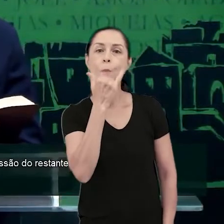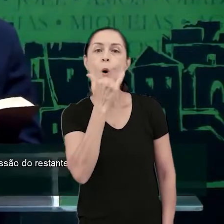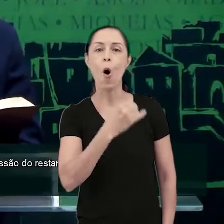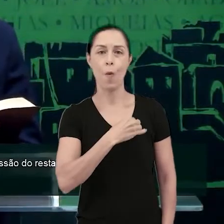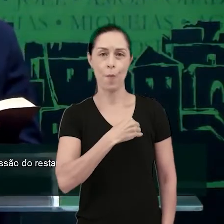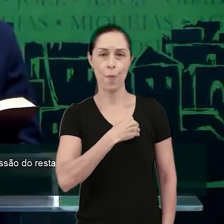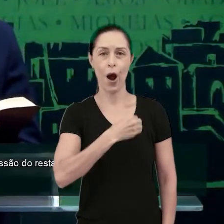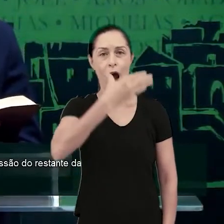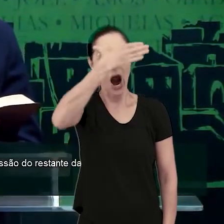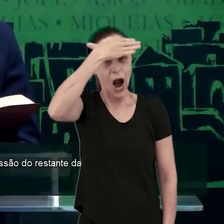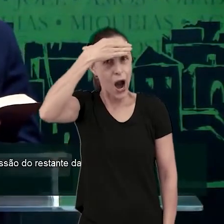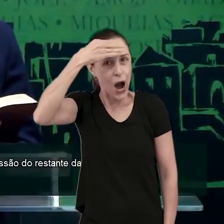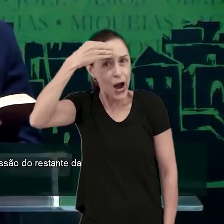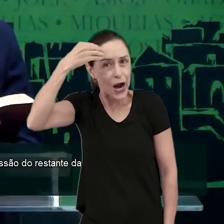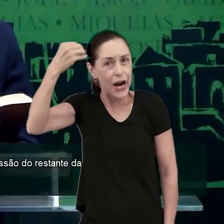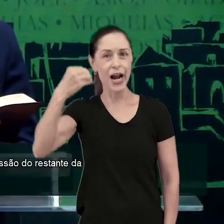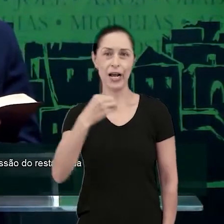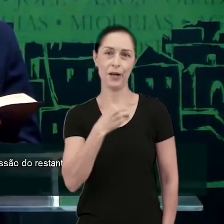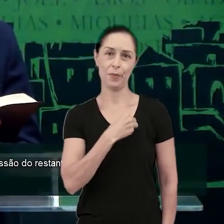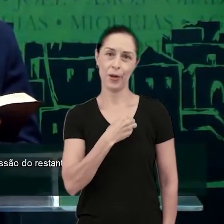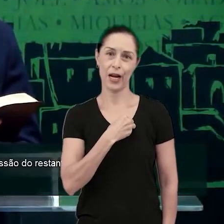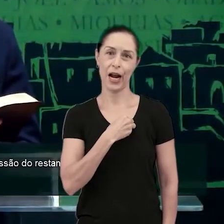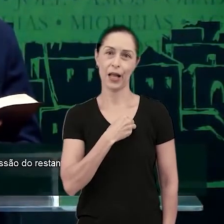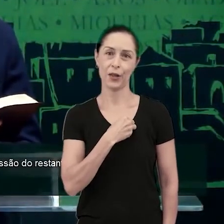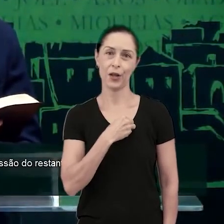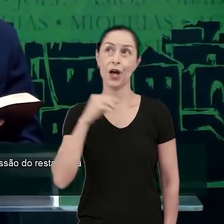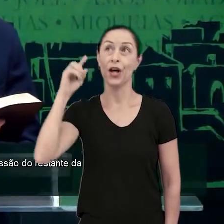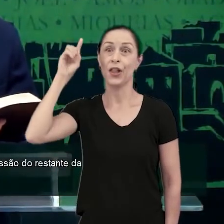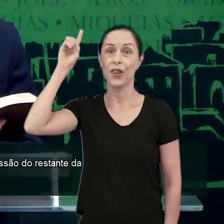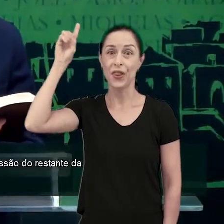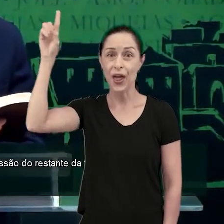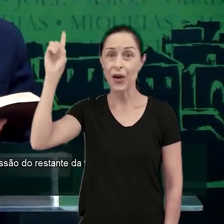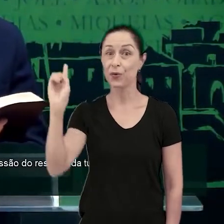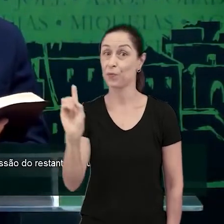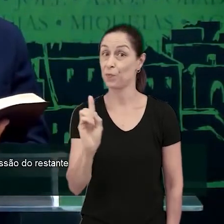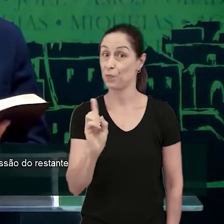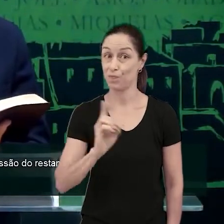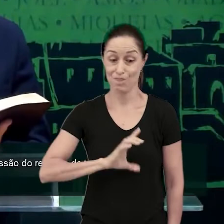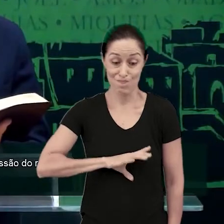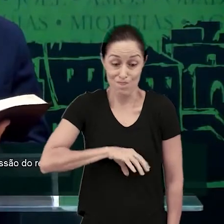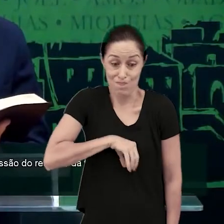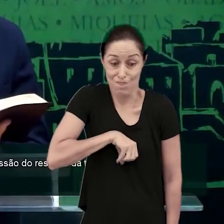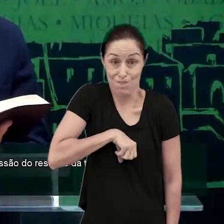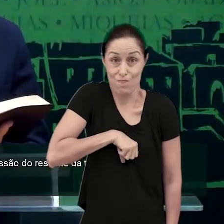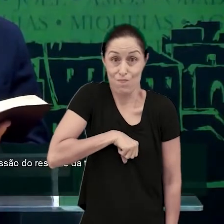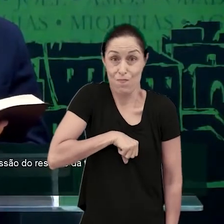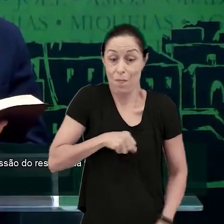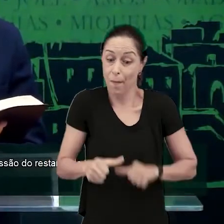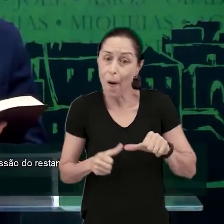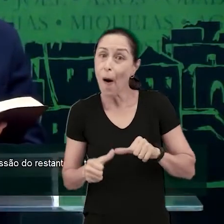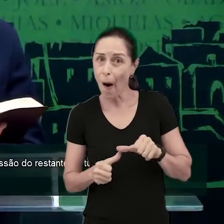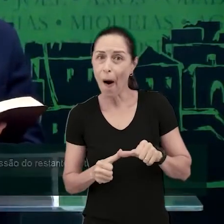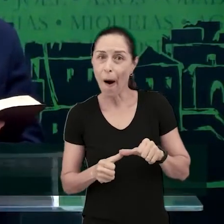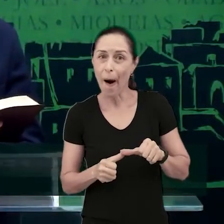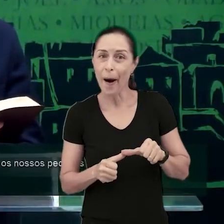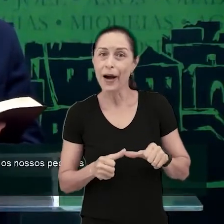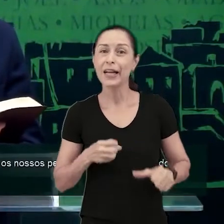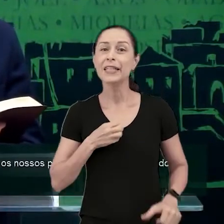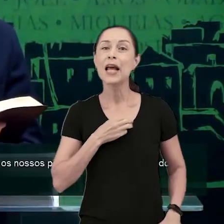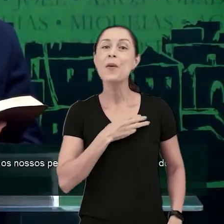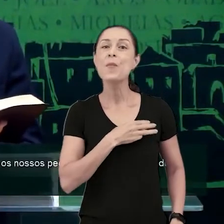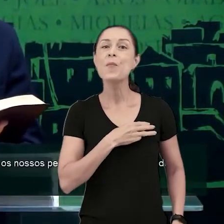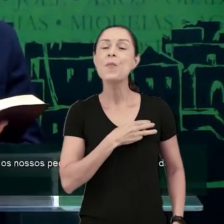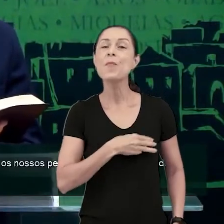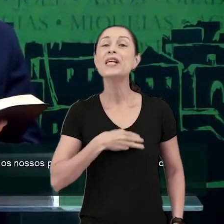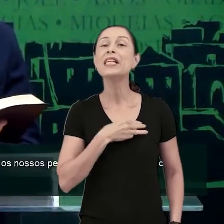restante da tua herança? O Senhor não retém a sua ira para sempre, porque tem prazer na misericórdia. Tornará a ter compaixão de nós, pisará